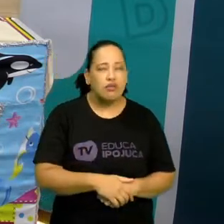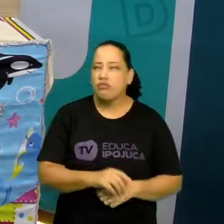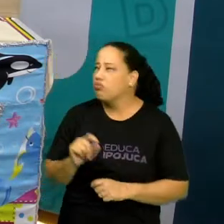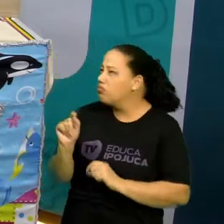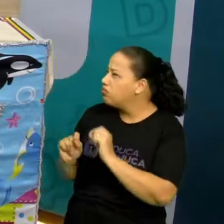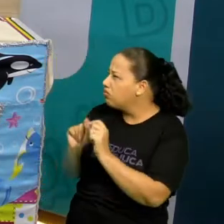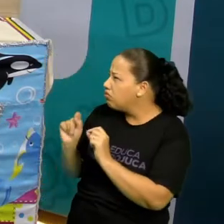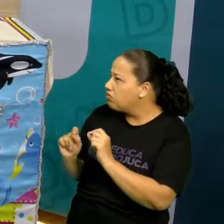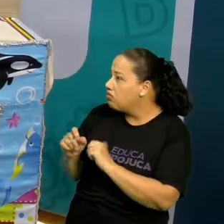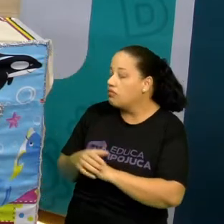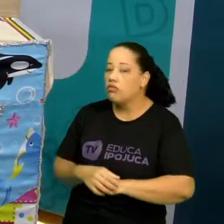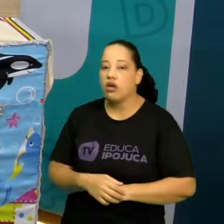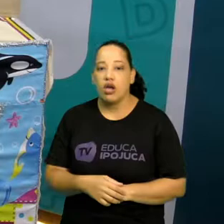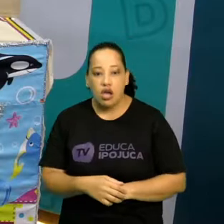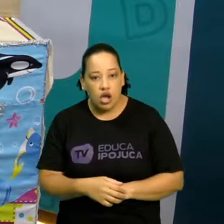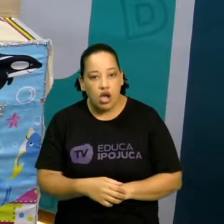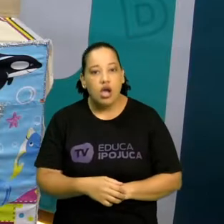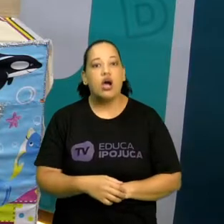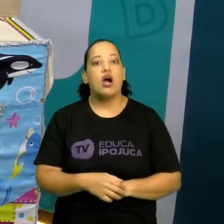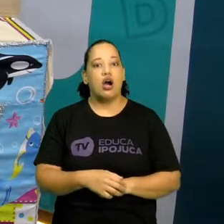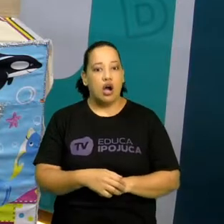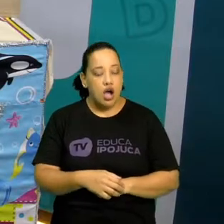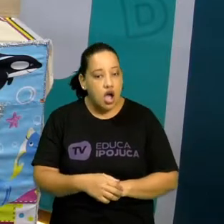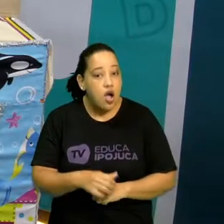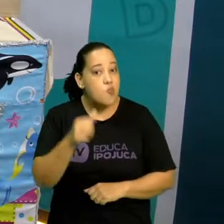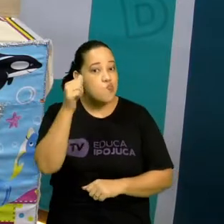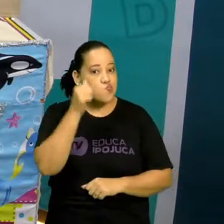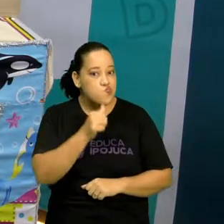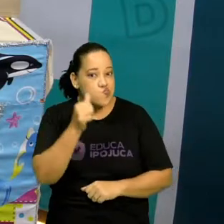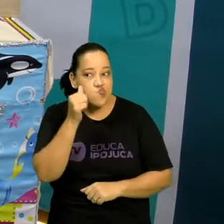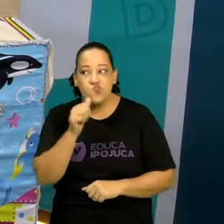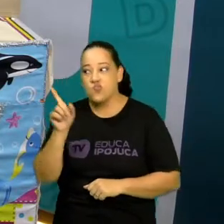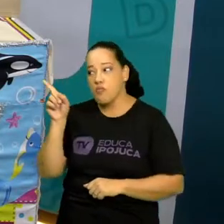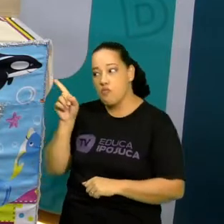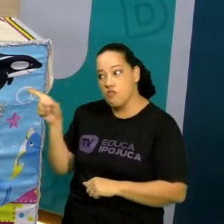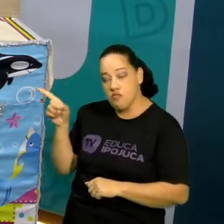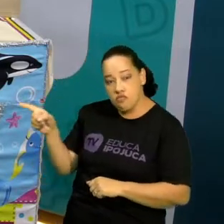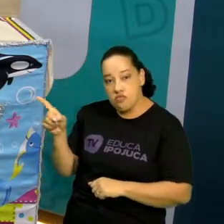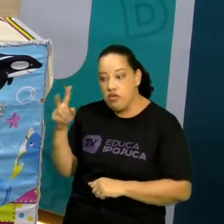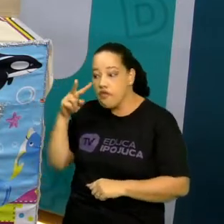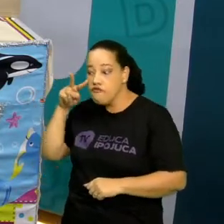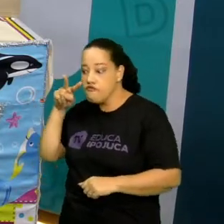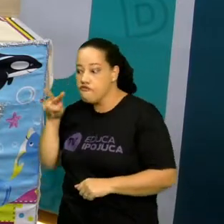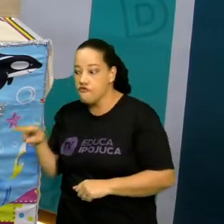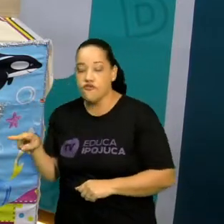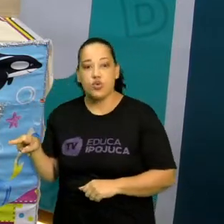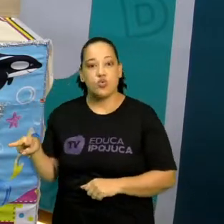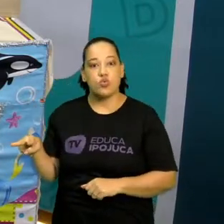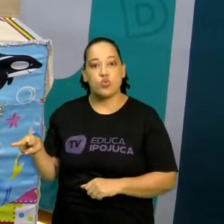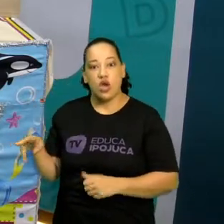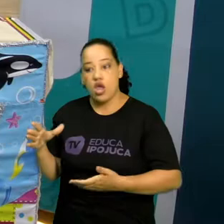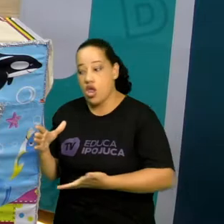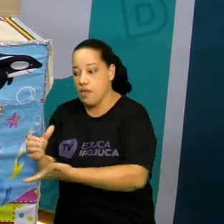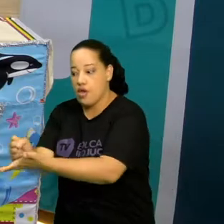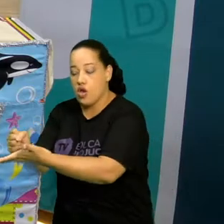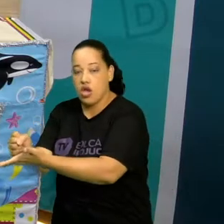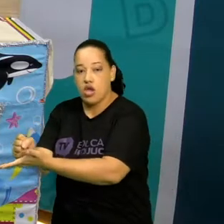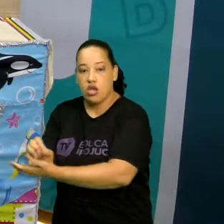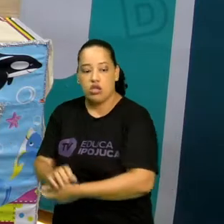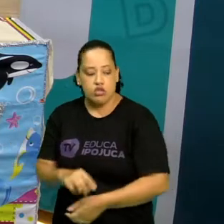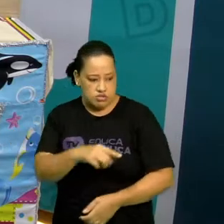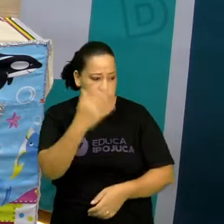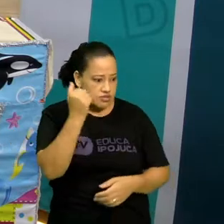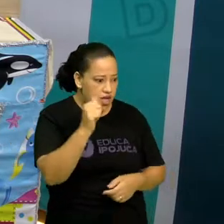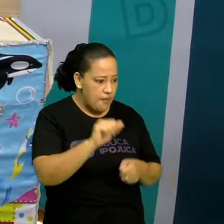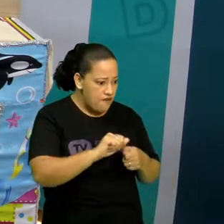a dona vem leiturinha pegando isso mesmo e tu sabe que ela